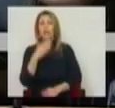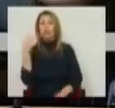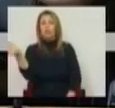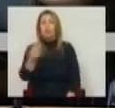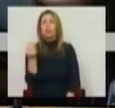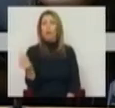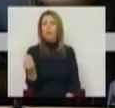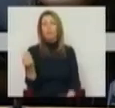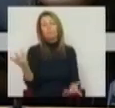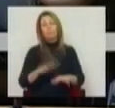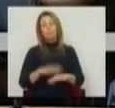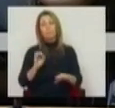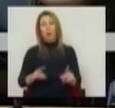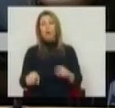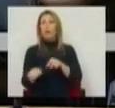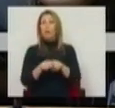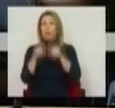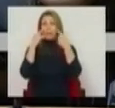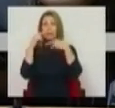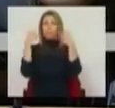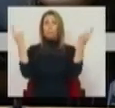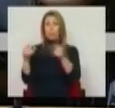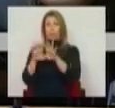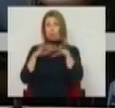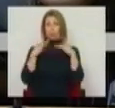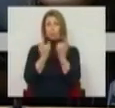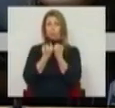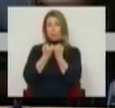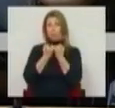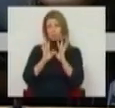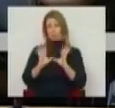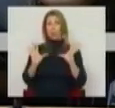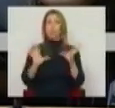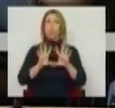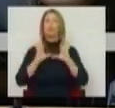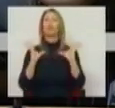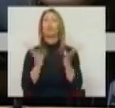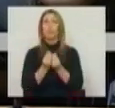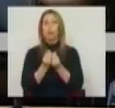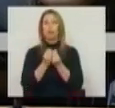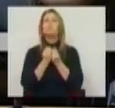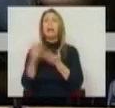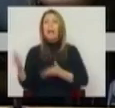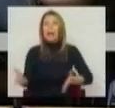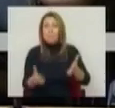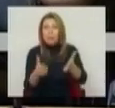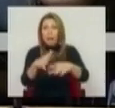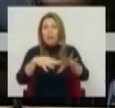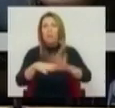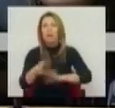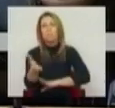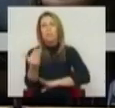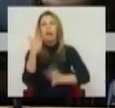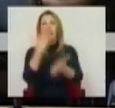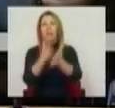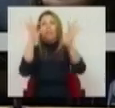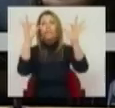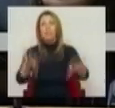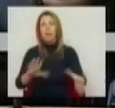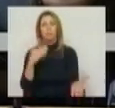por isso mesmo, as políticas públicas e a sociedade no seu conjunto têm ainda um imenso caminho a percorrer para erradicar este